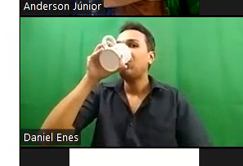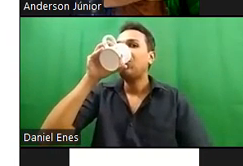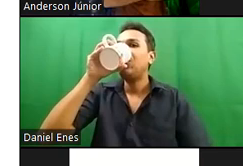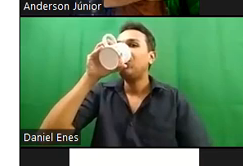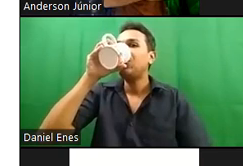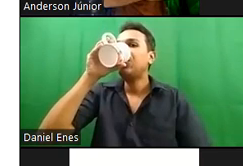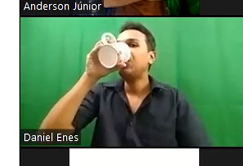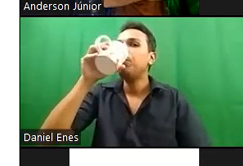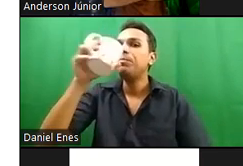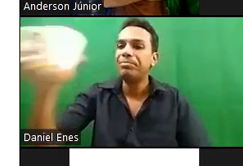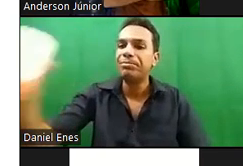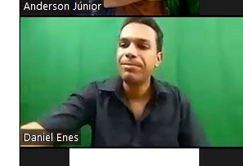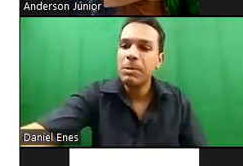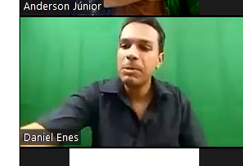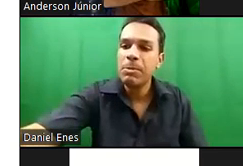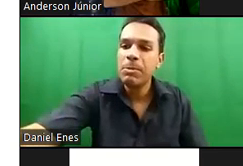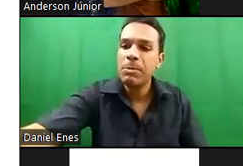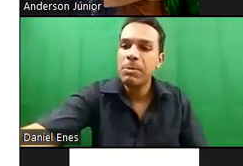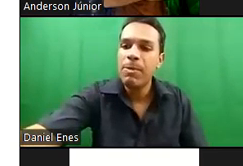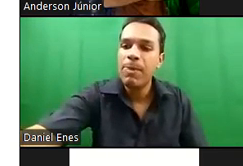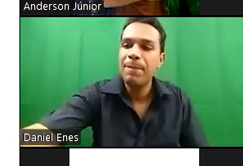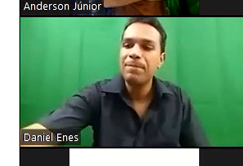assim. Então, por isso que eu sempre